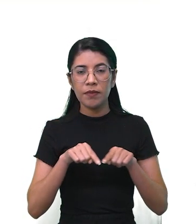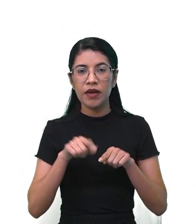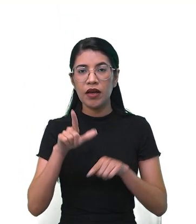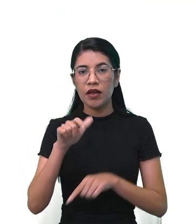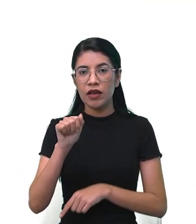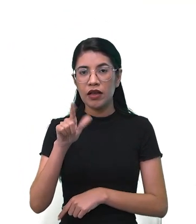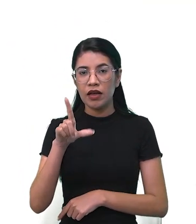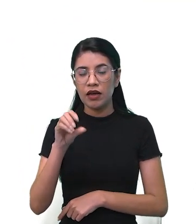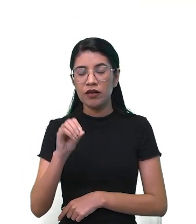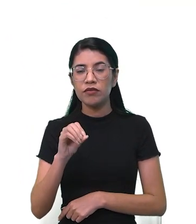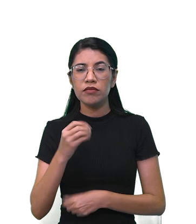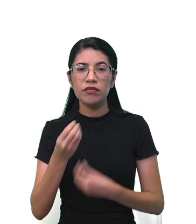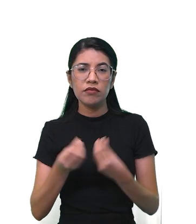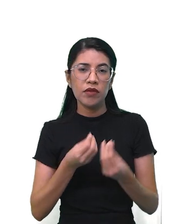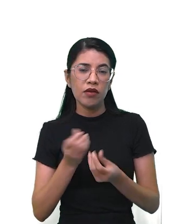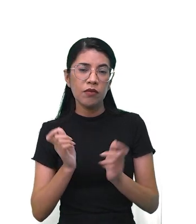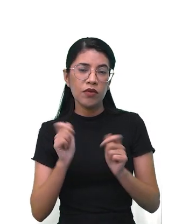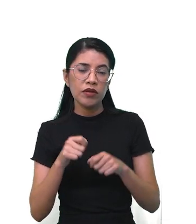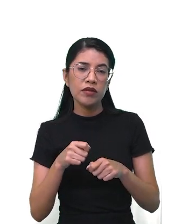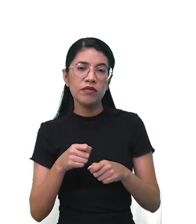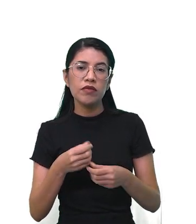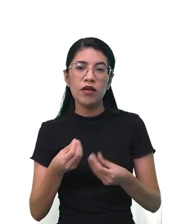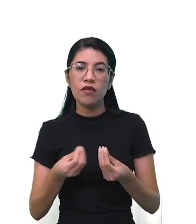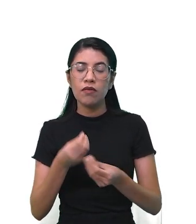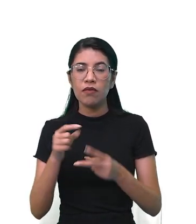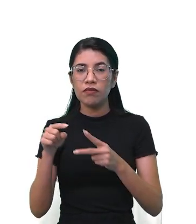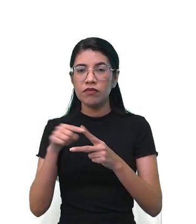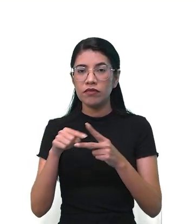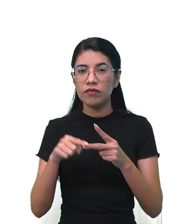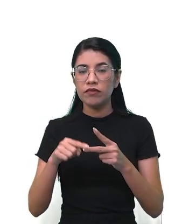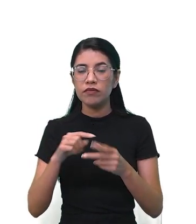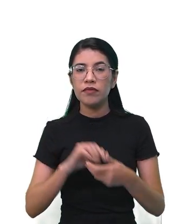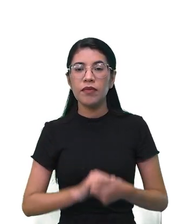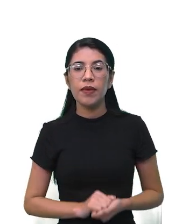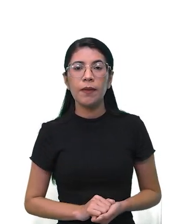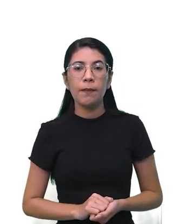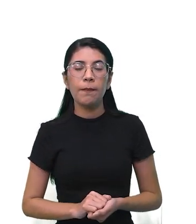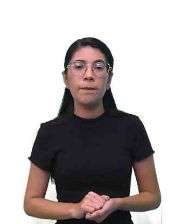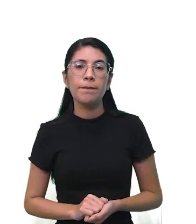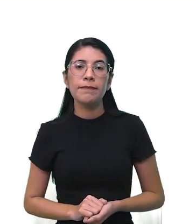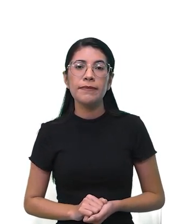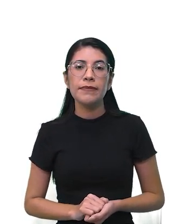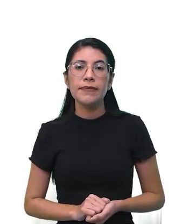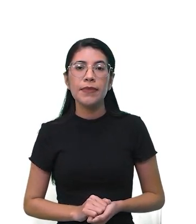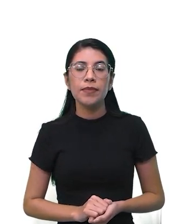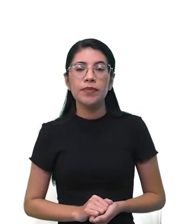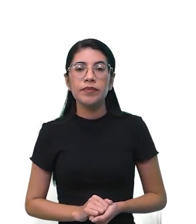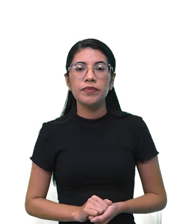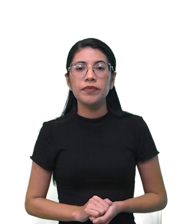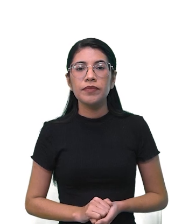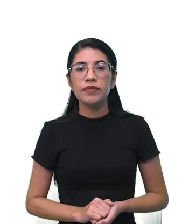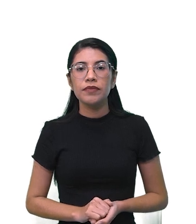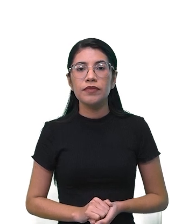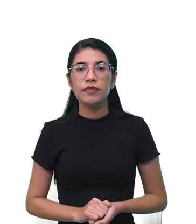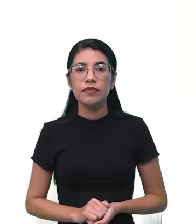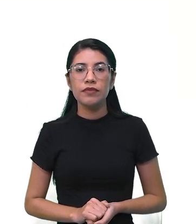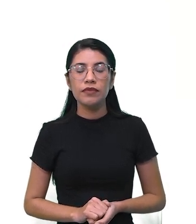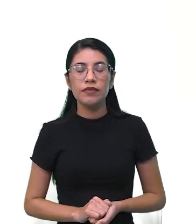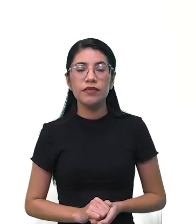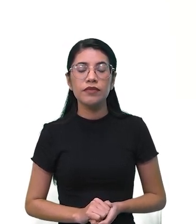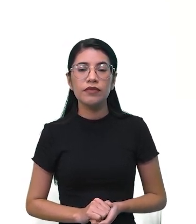vai fazer? Vamos pegar aqui, vamos apagar aqui para a gente liberar espaço.